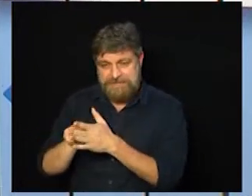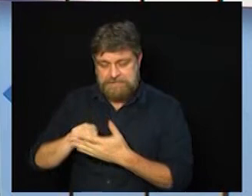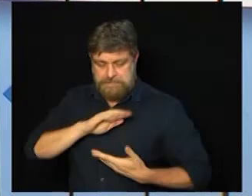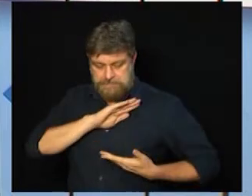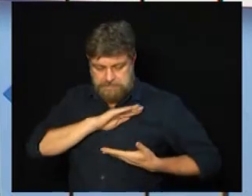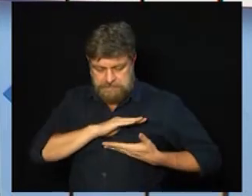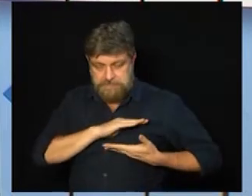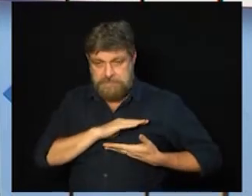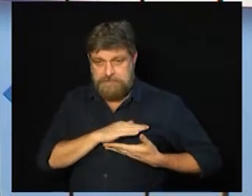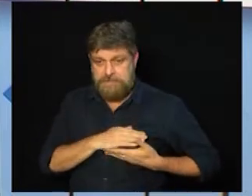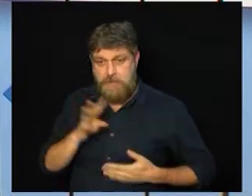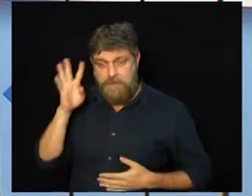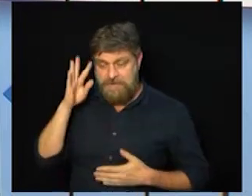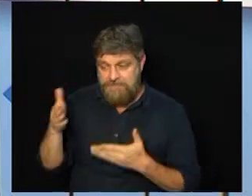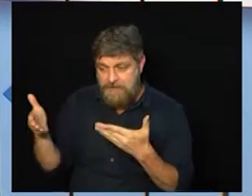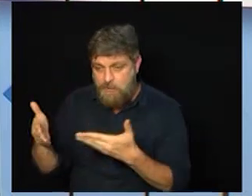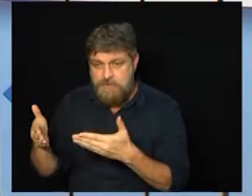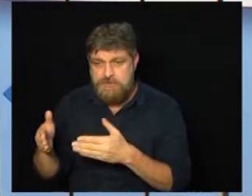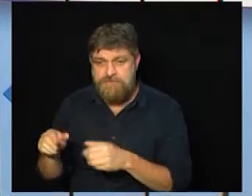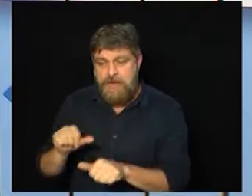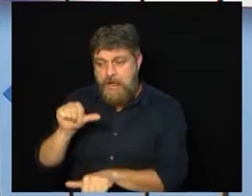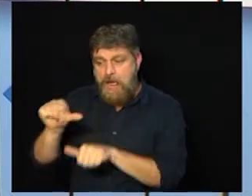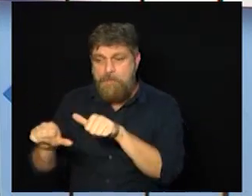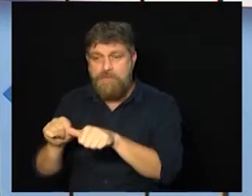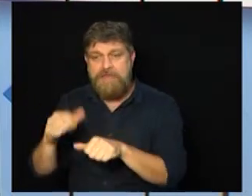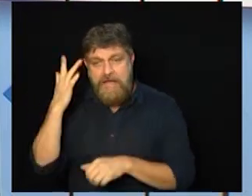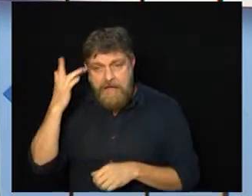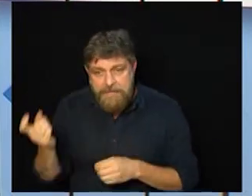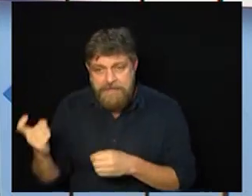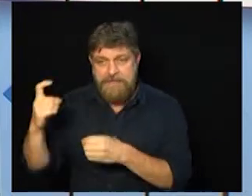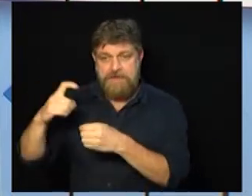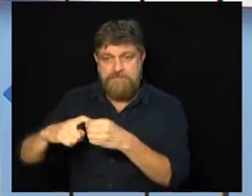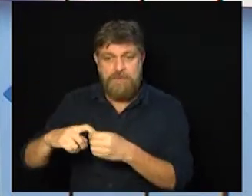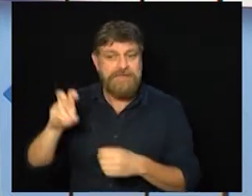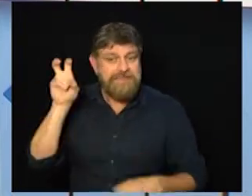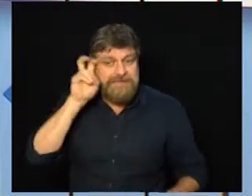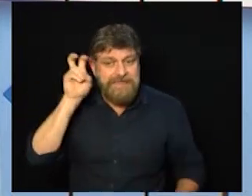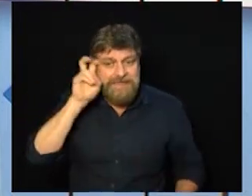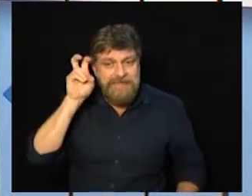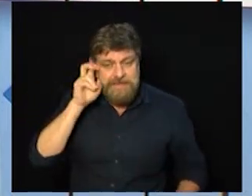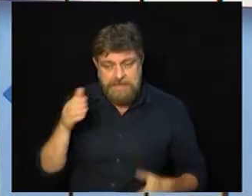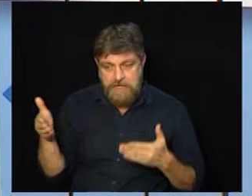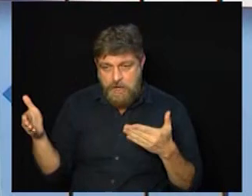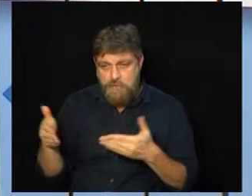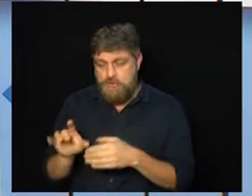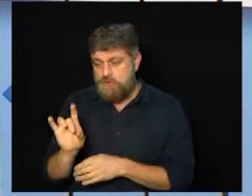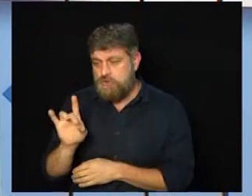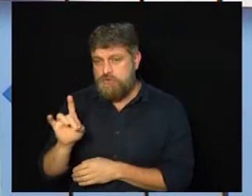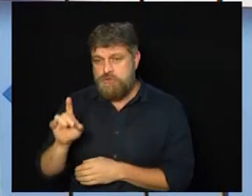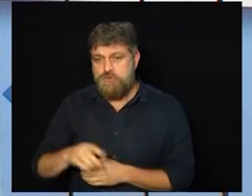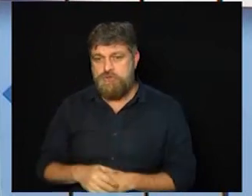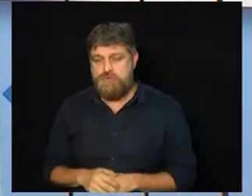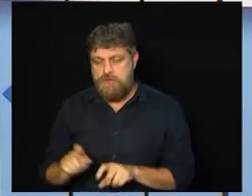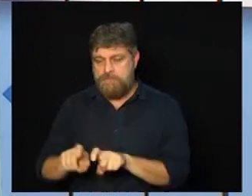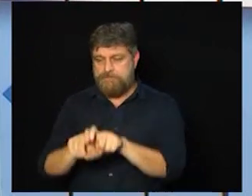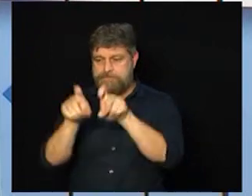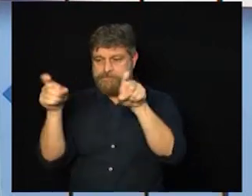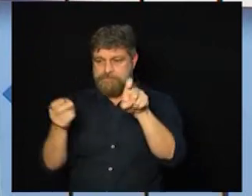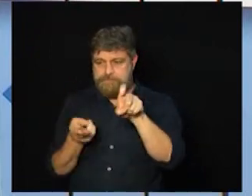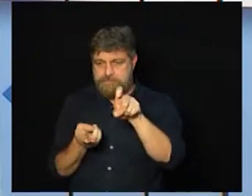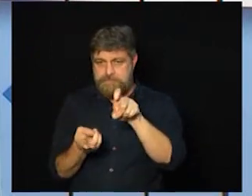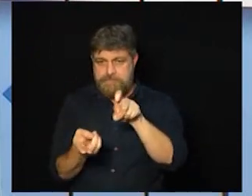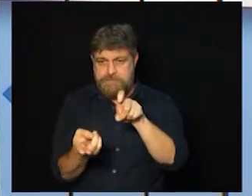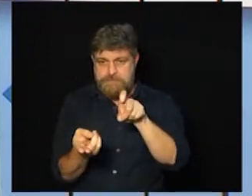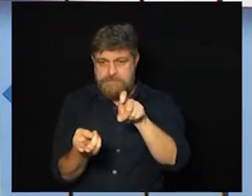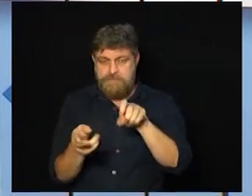seria realizado nesta quarta-feira será retomado amanhã quinta-feira e hoje apenas o papanicolau é